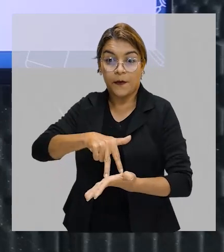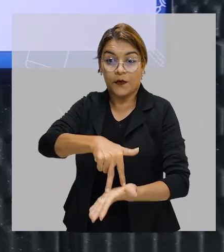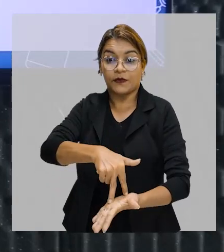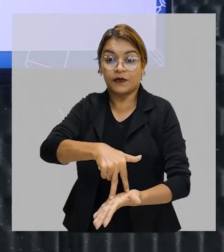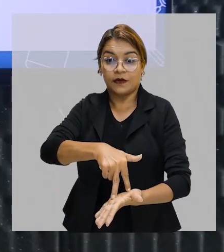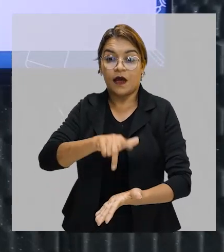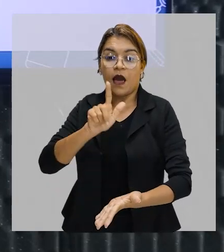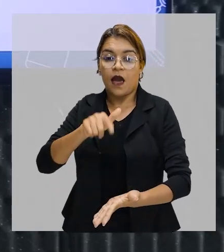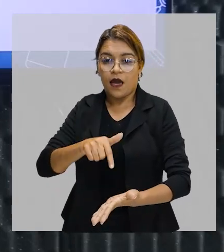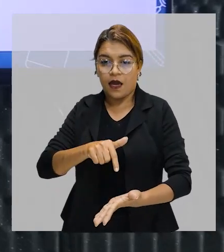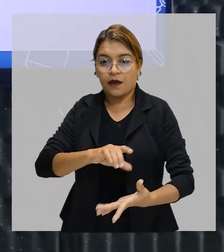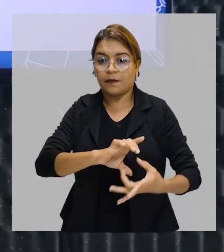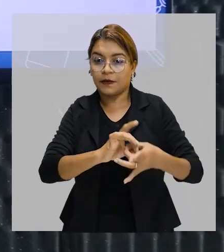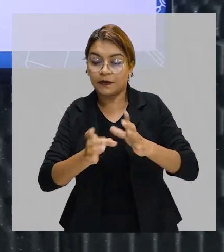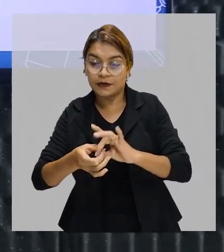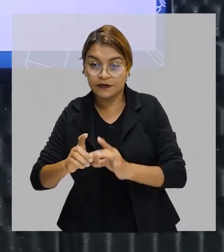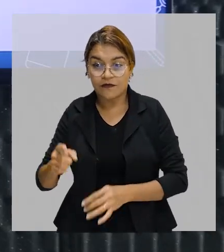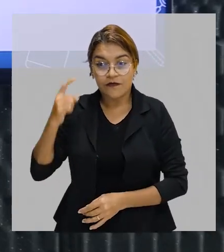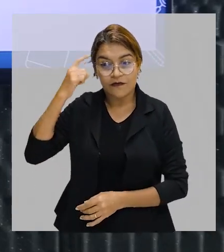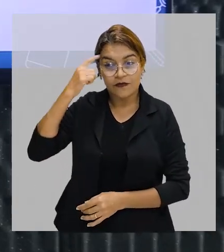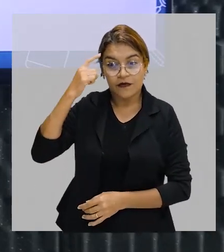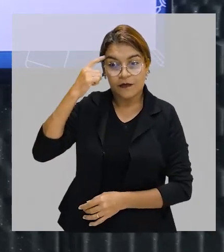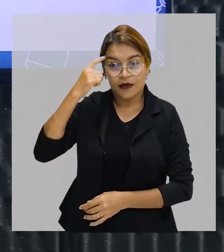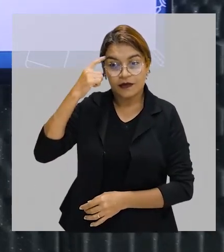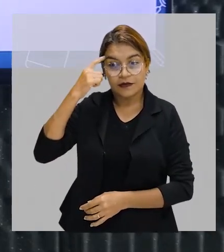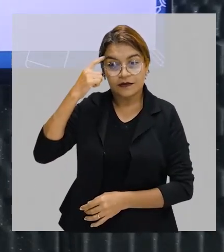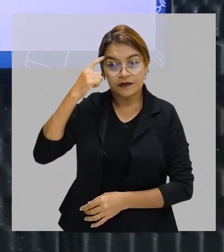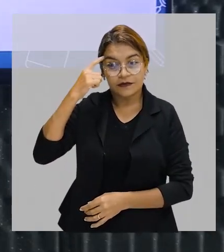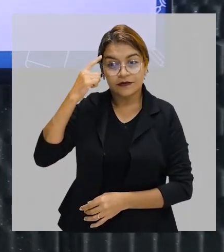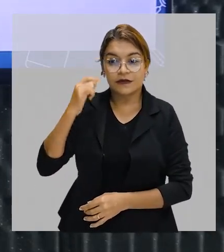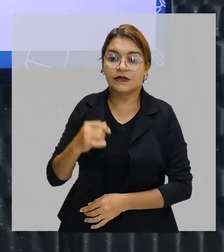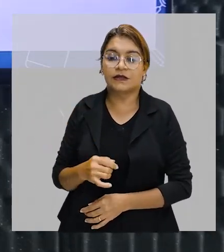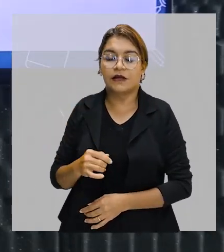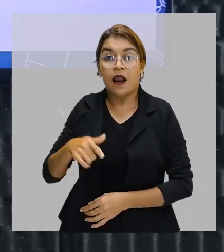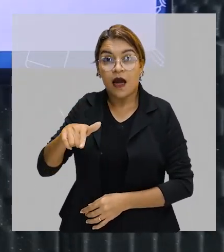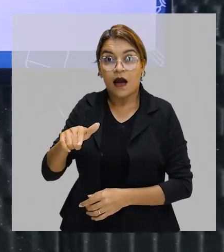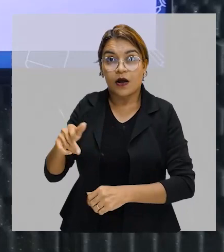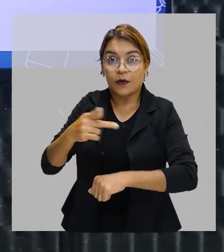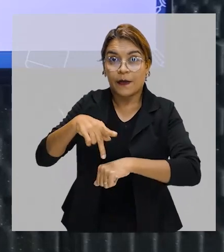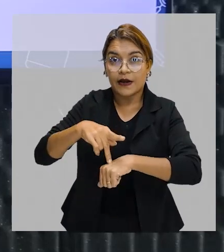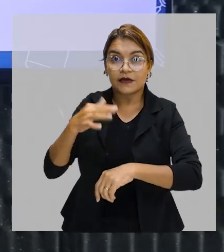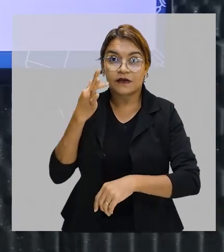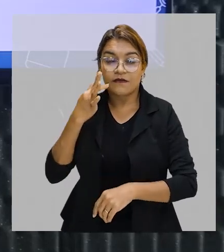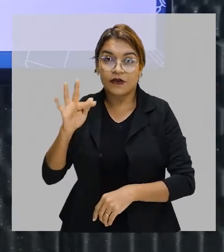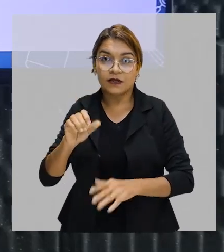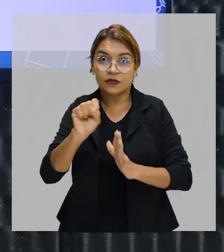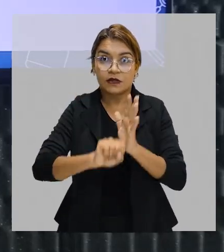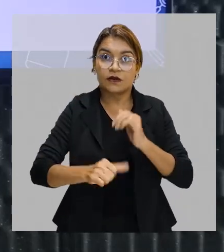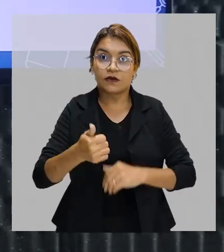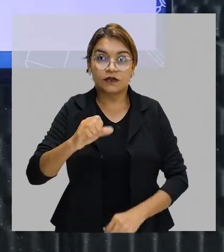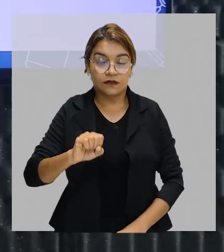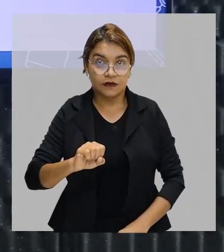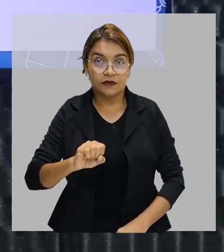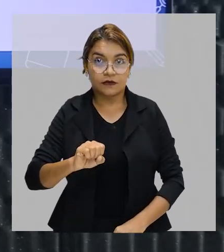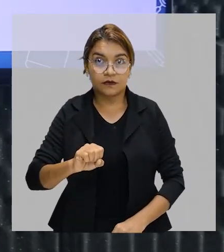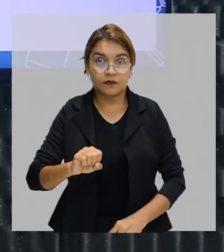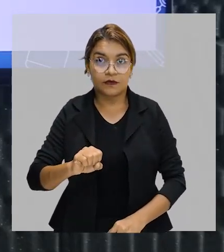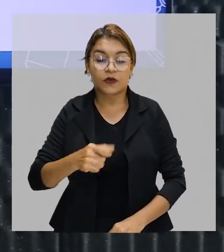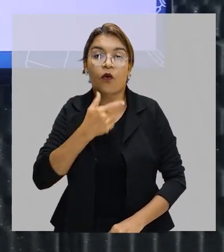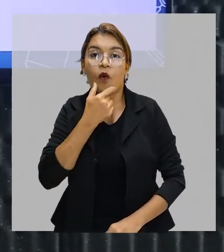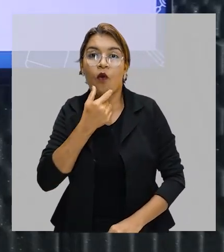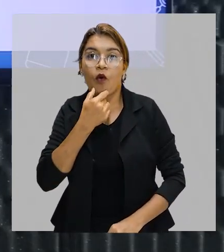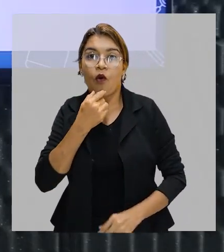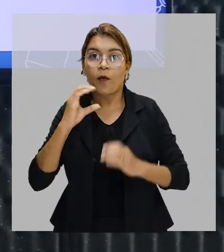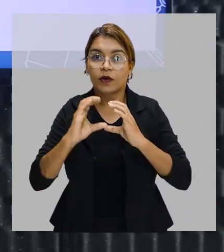Positivismo é a corrente de pensamento formulada na França, no século XIX, por Augusto Comte, ou